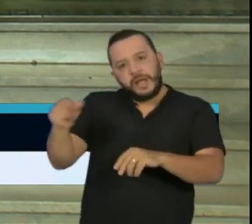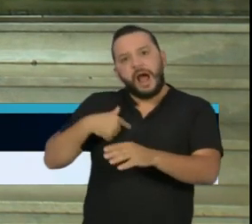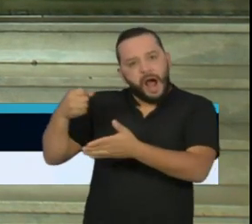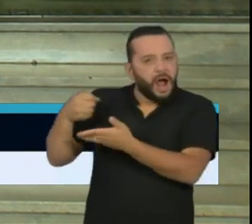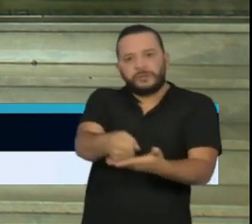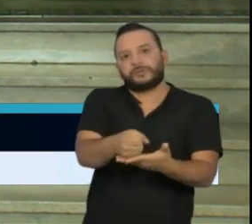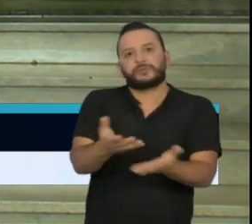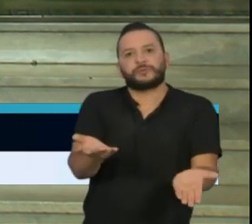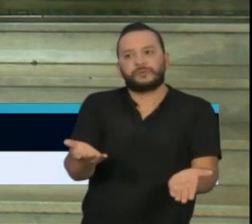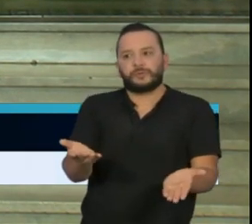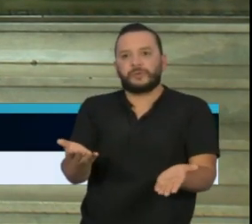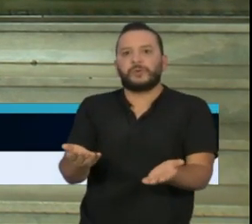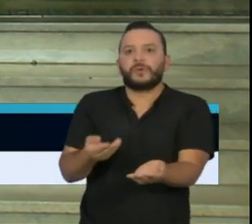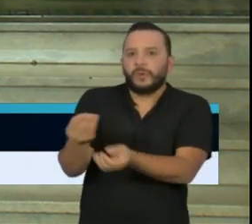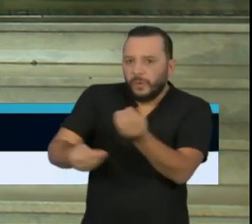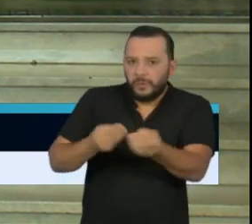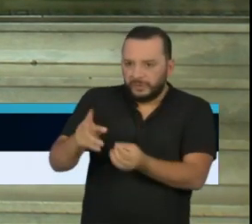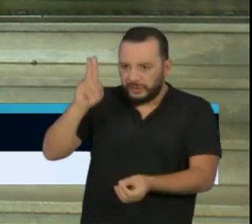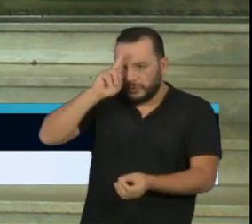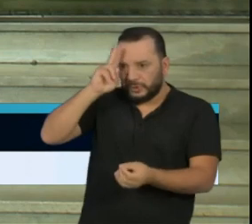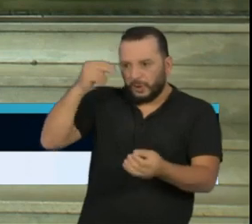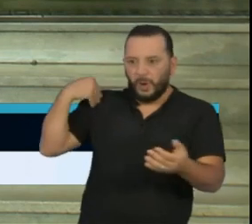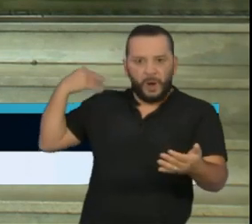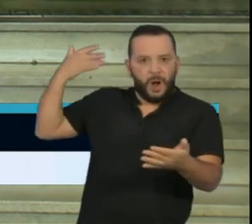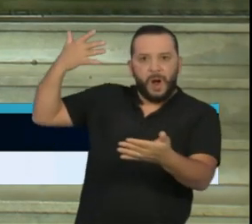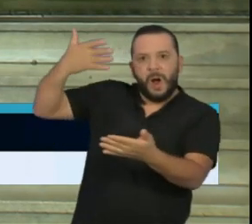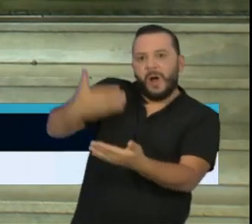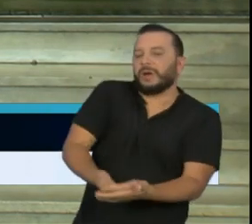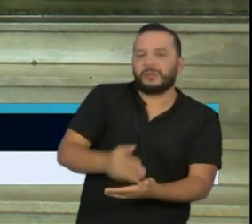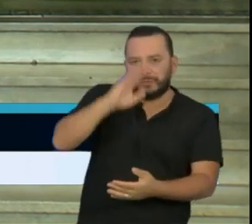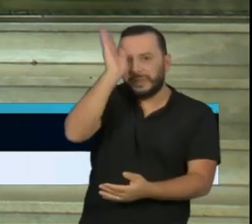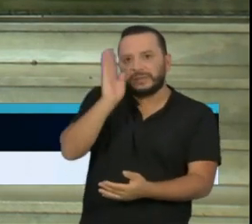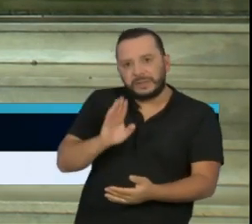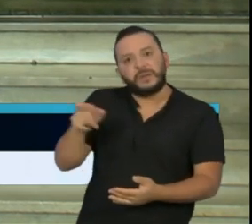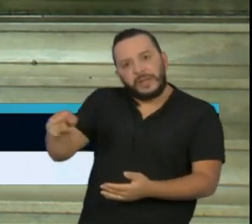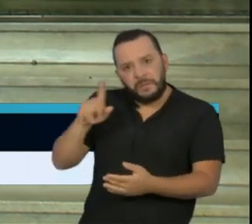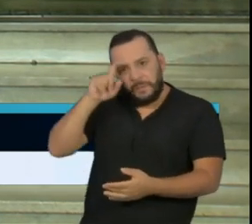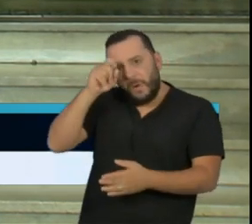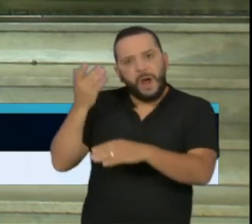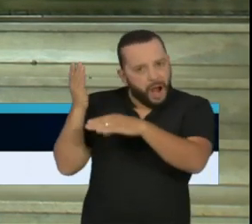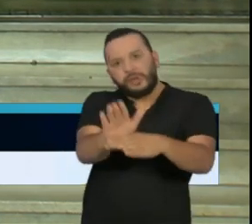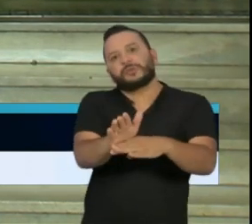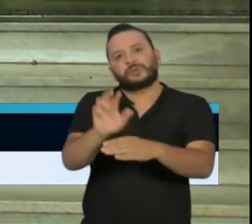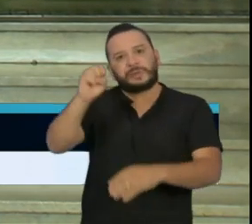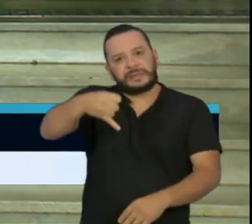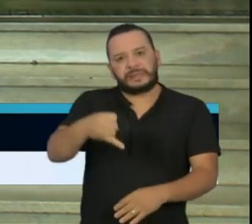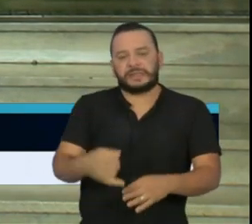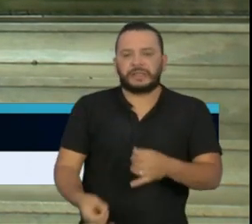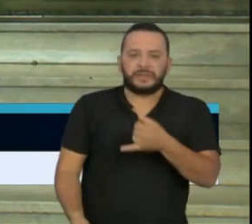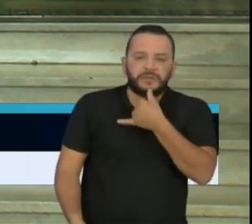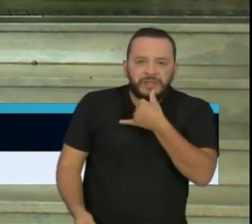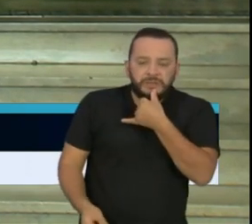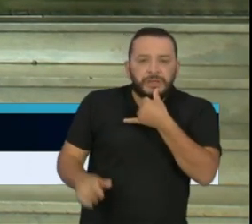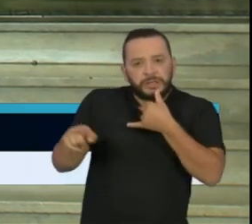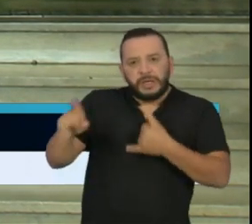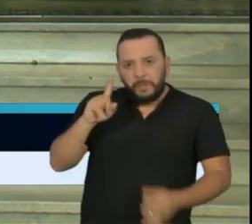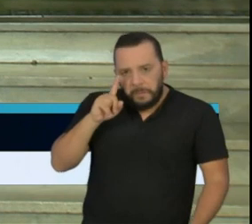as melhores páginas da história do país. E é lamentável que ele tenha